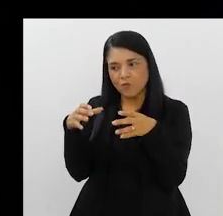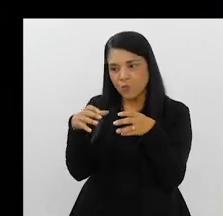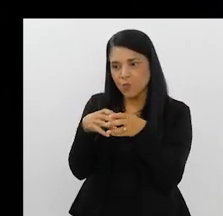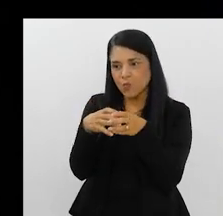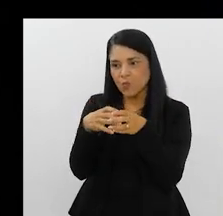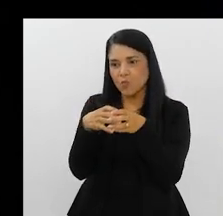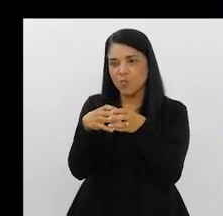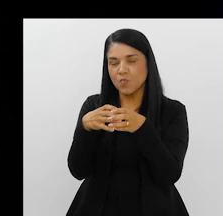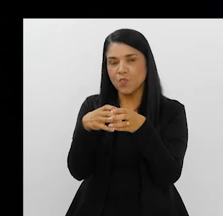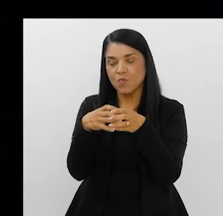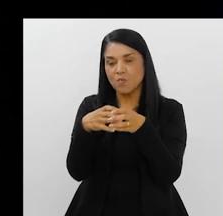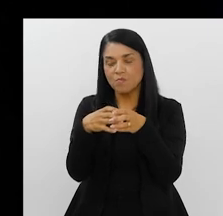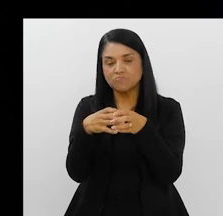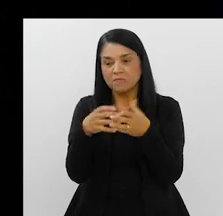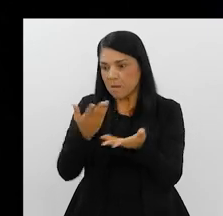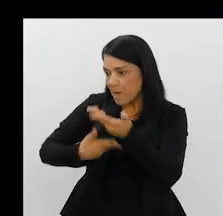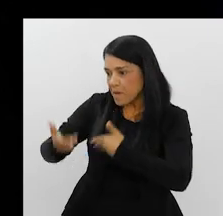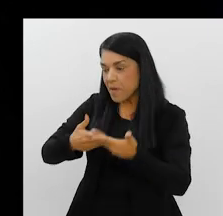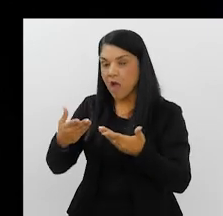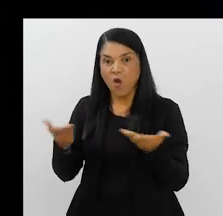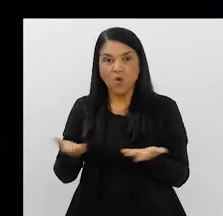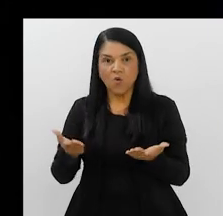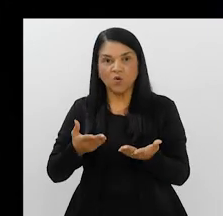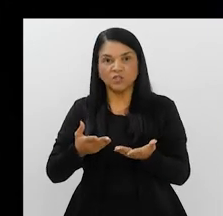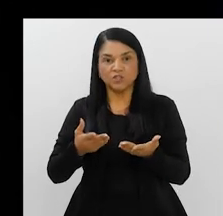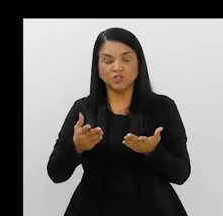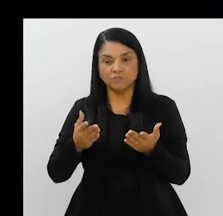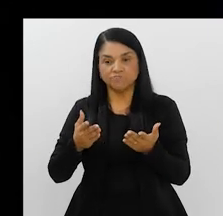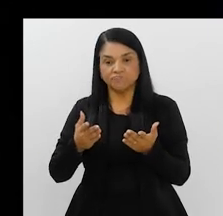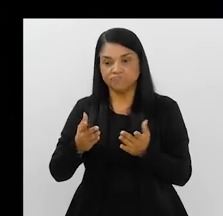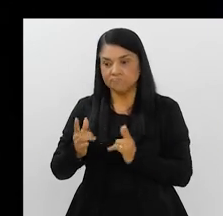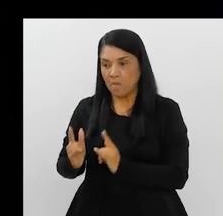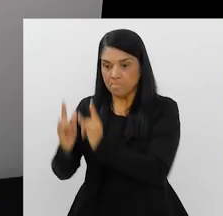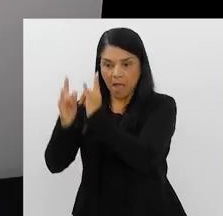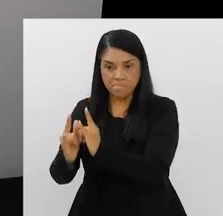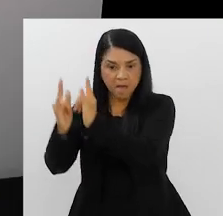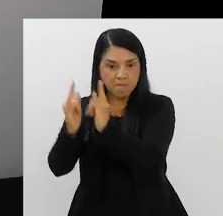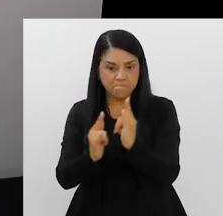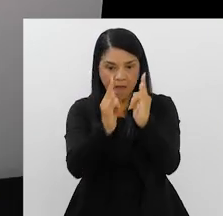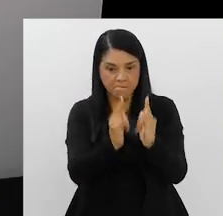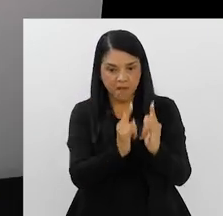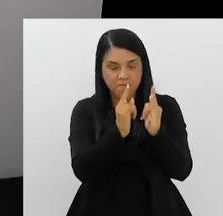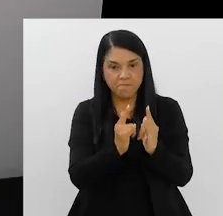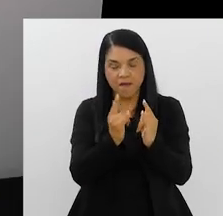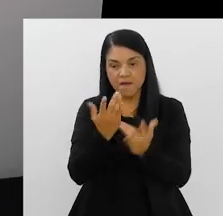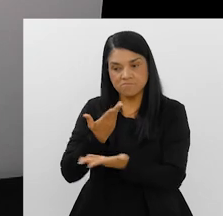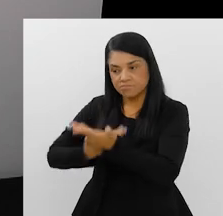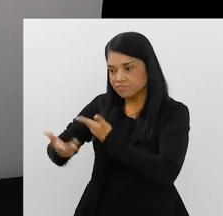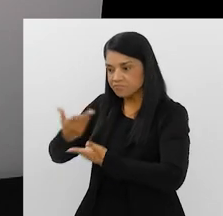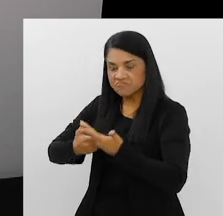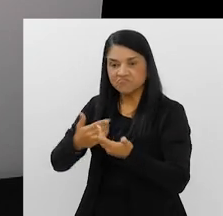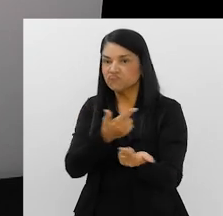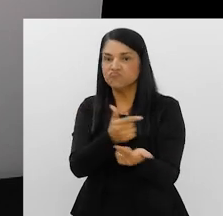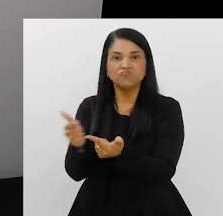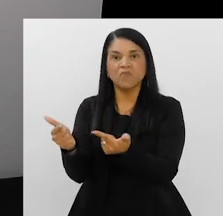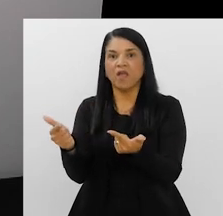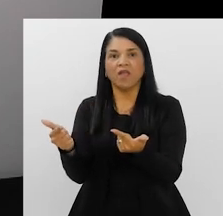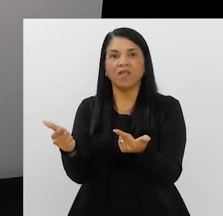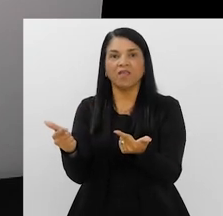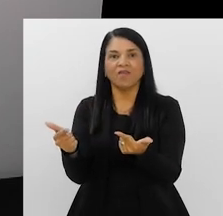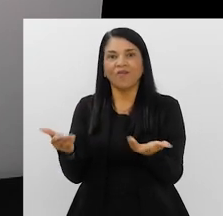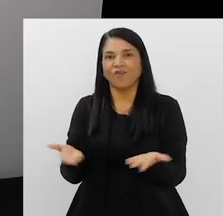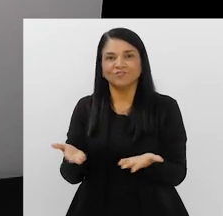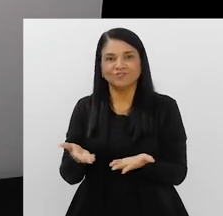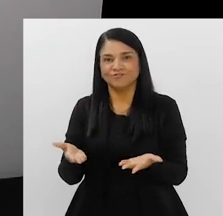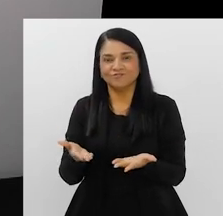gente trabalha dentro daquela vila lá, né? Tipo, geminado. E a gente tem que forçar aquelas resenhas na madrugada para poder encontrar as pessoas. E não